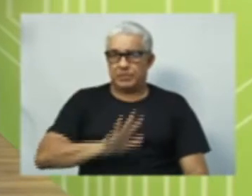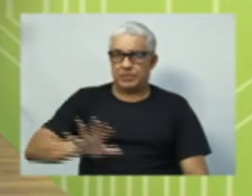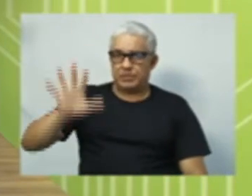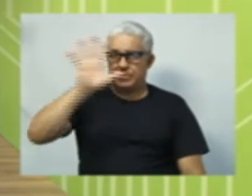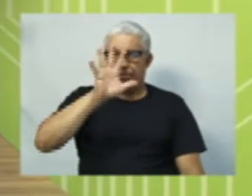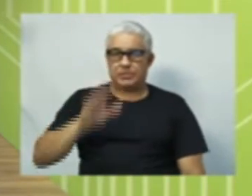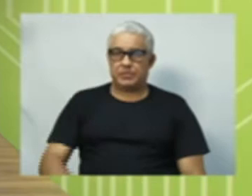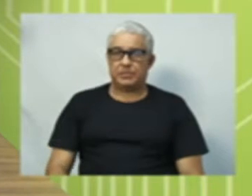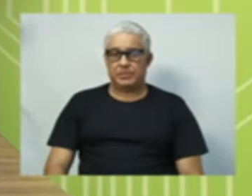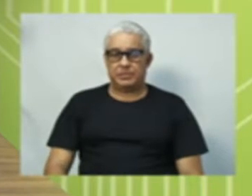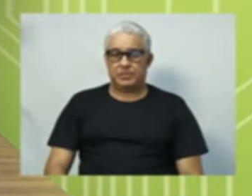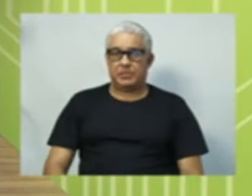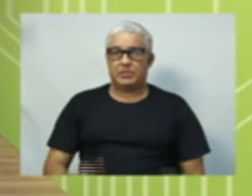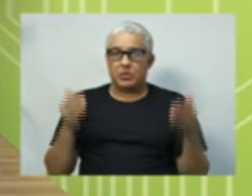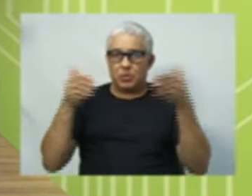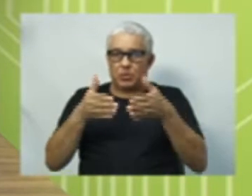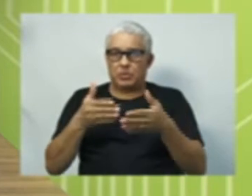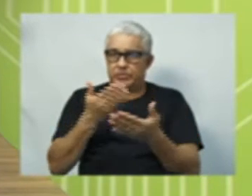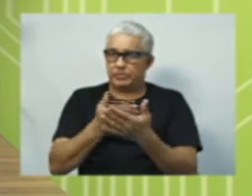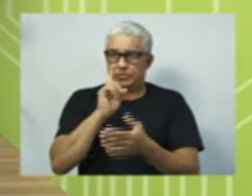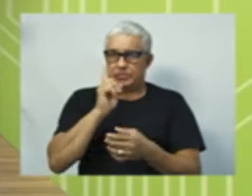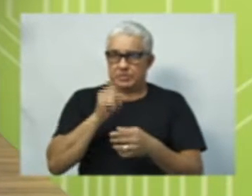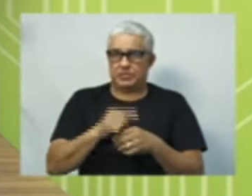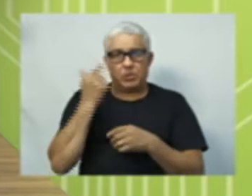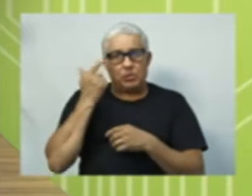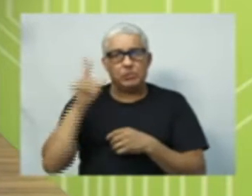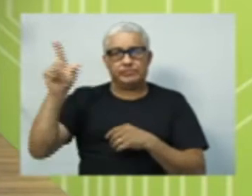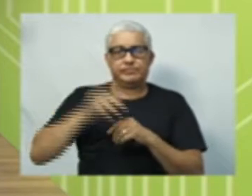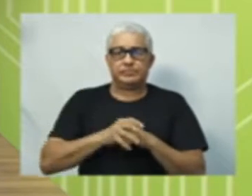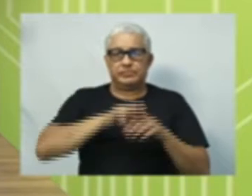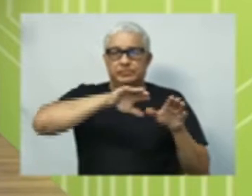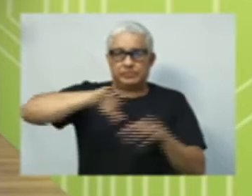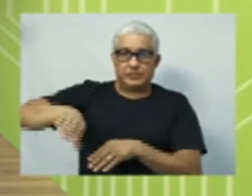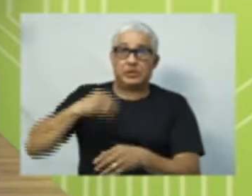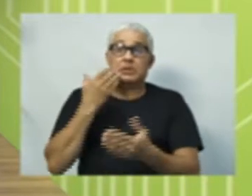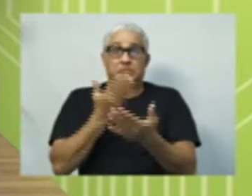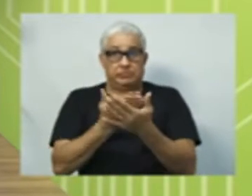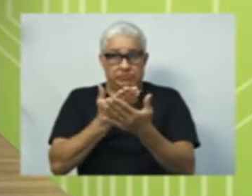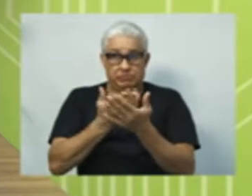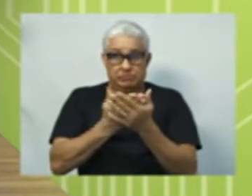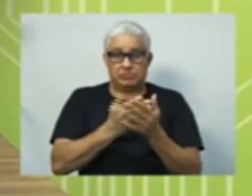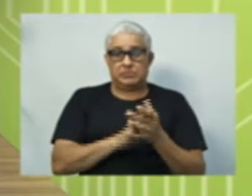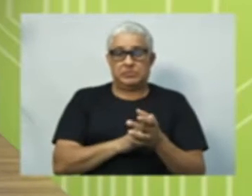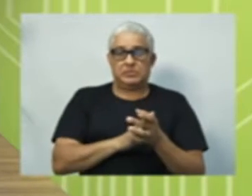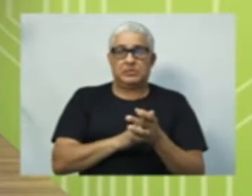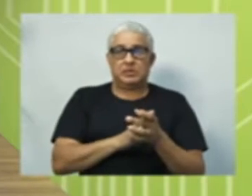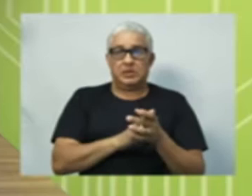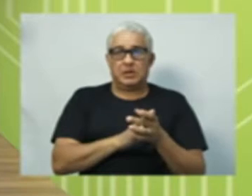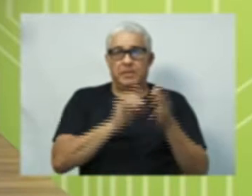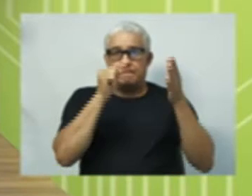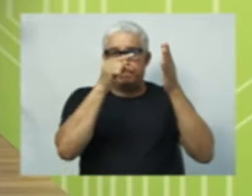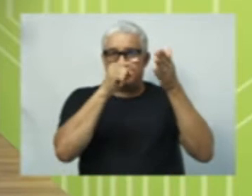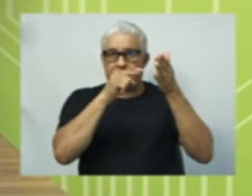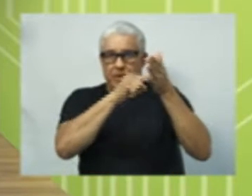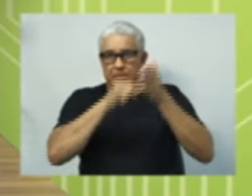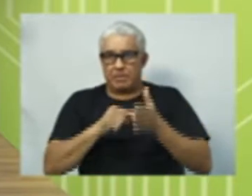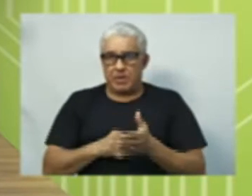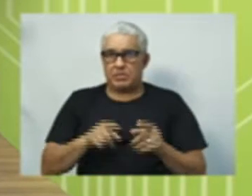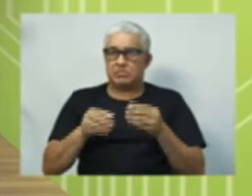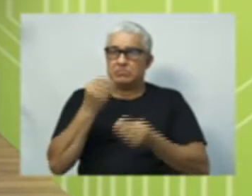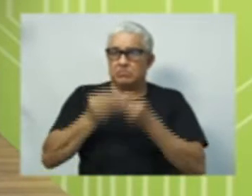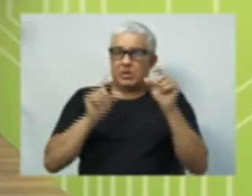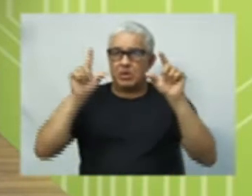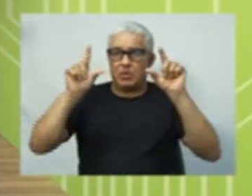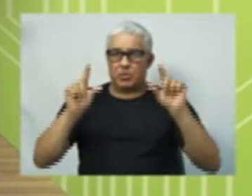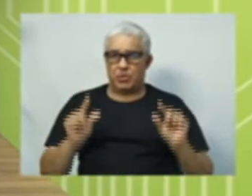Que não é o foco da nossa aula, entrarmos em discussão, mas sim estudarmos esses pontos, né? E verificarmos como podemos